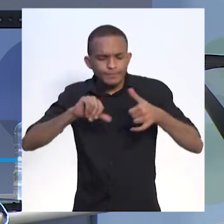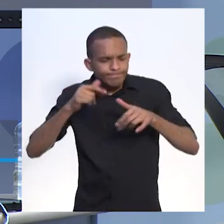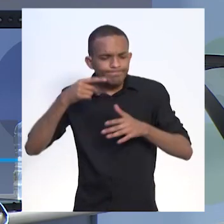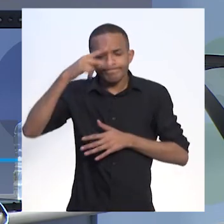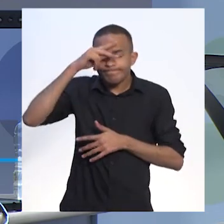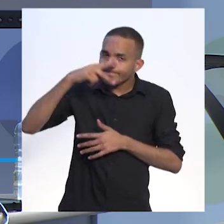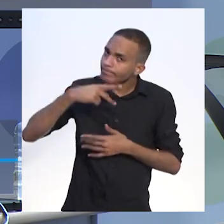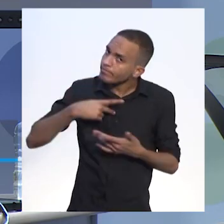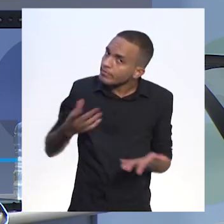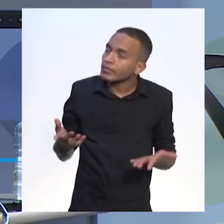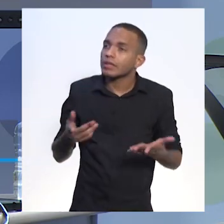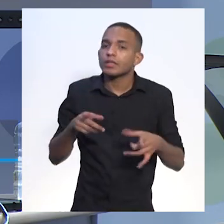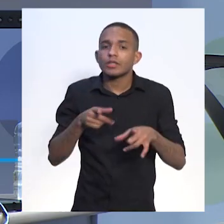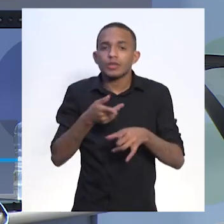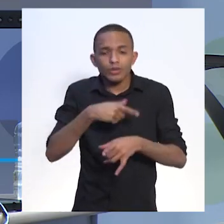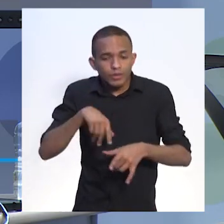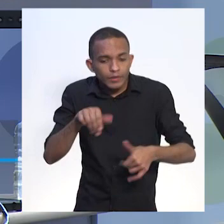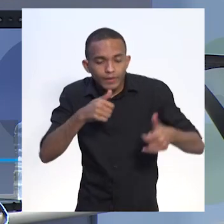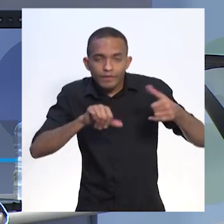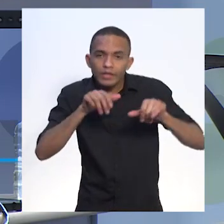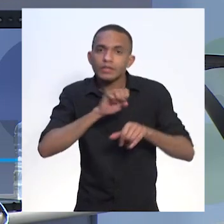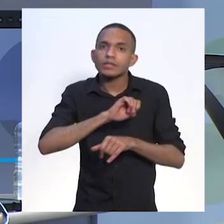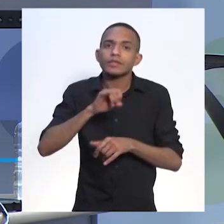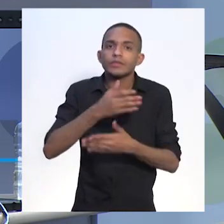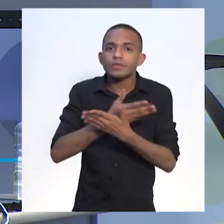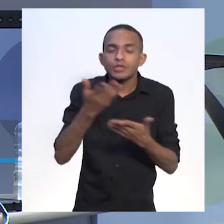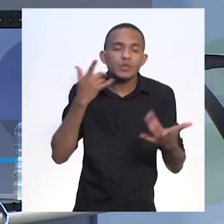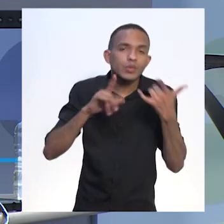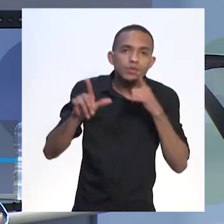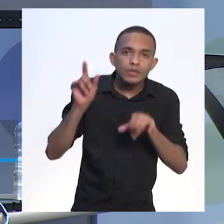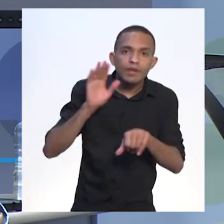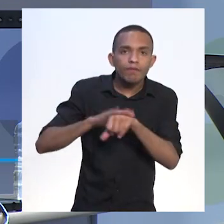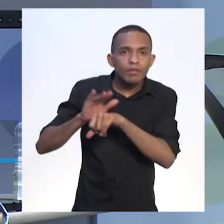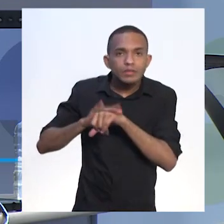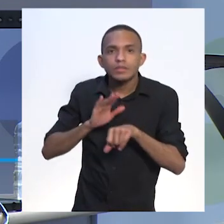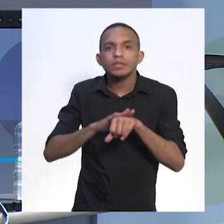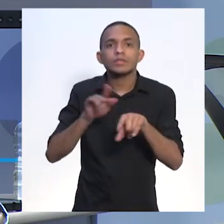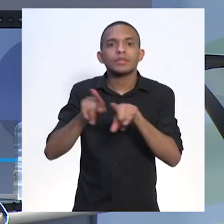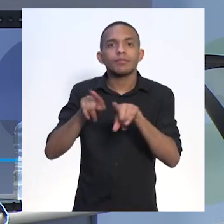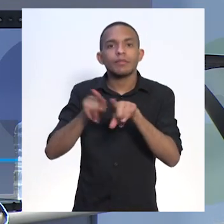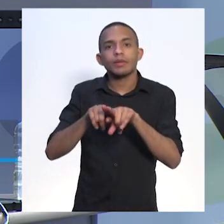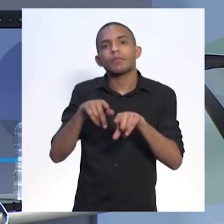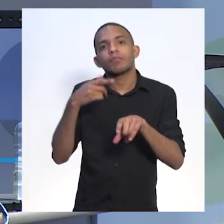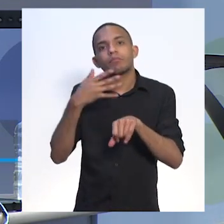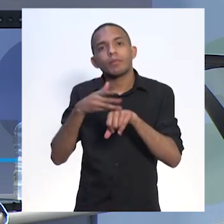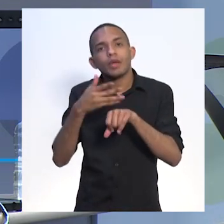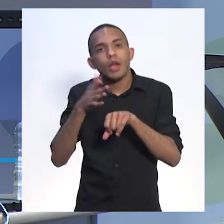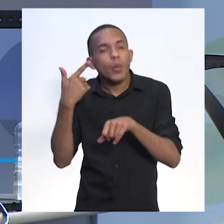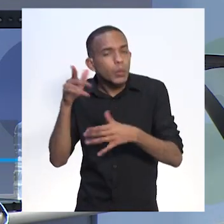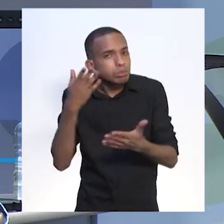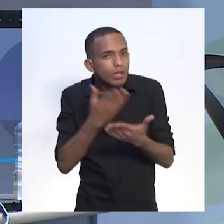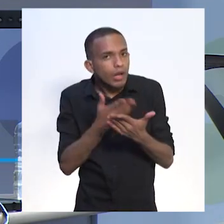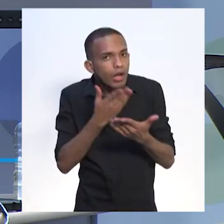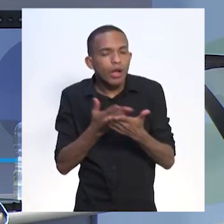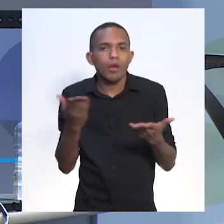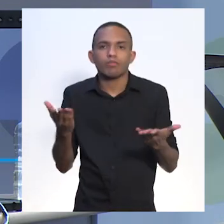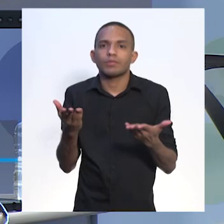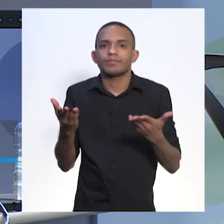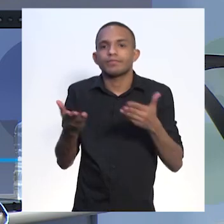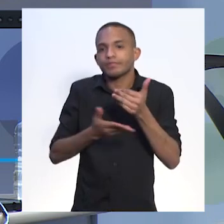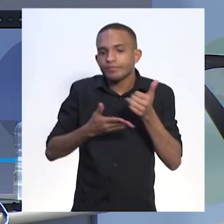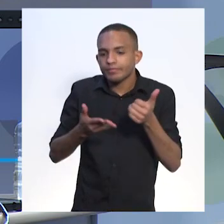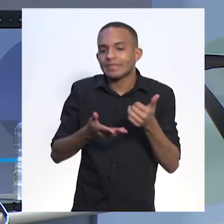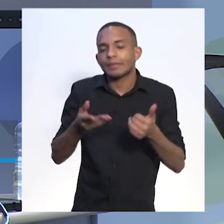autoavaliando, a gente está avaliando se vocês conseguem fazer ou não, para preparar uma outra aula, de repente, em cima disso ou não. Então, assim, tem